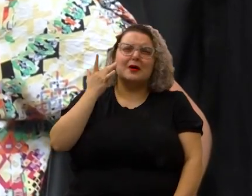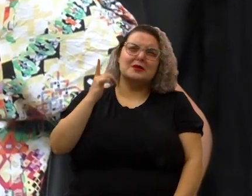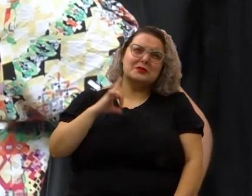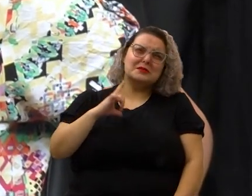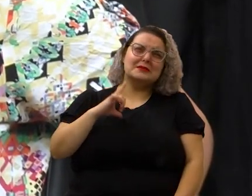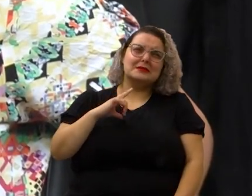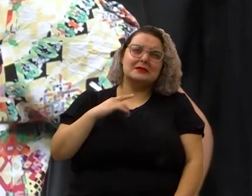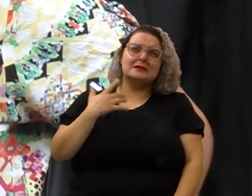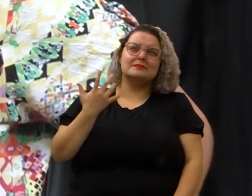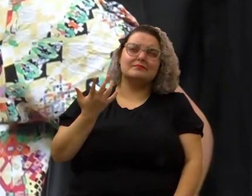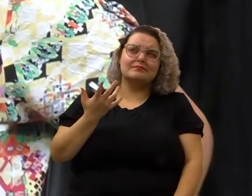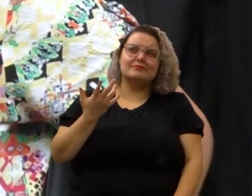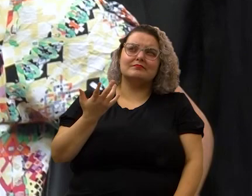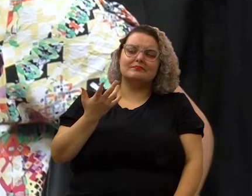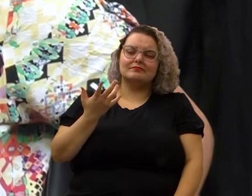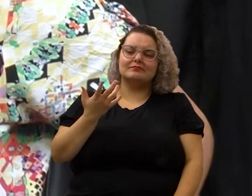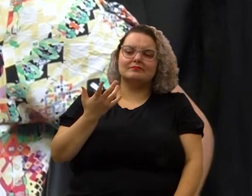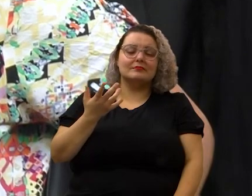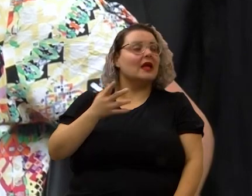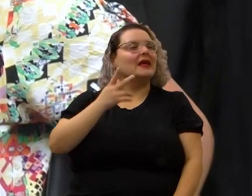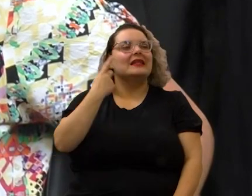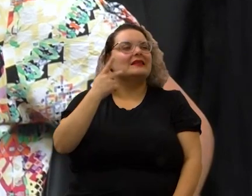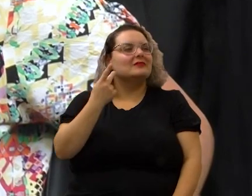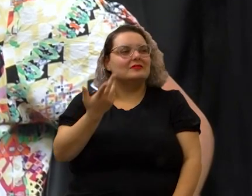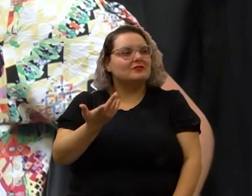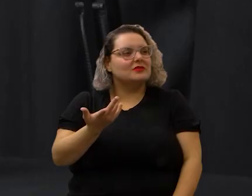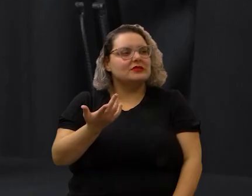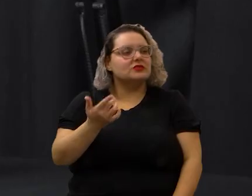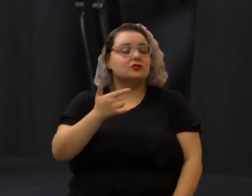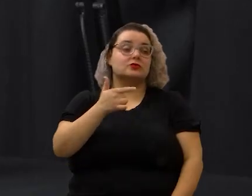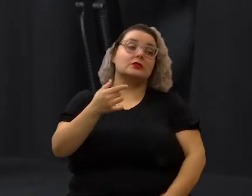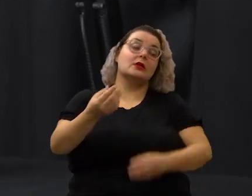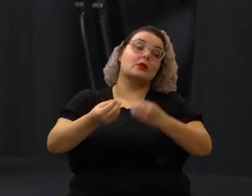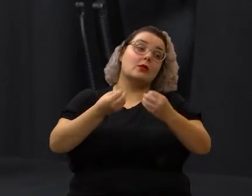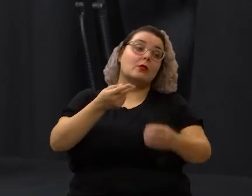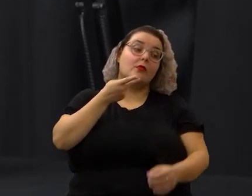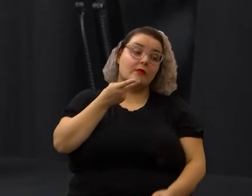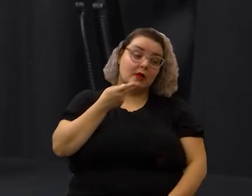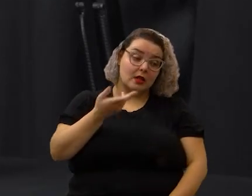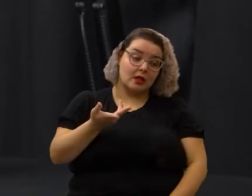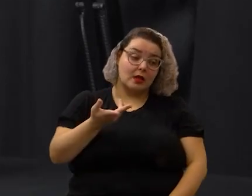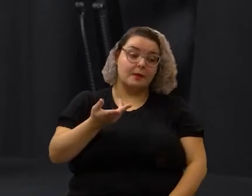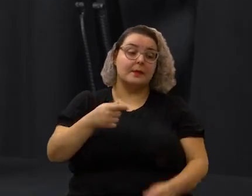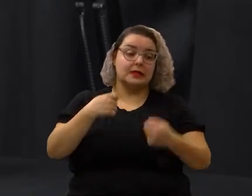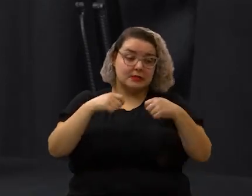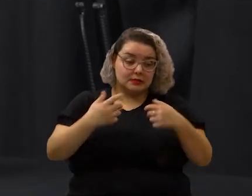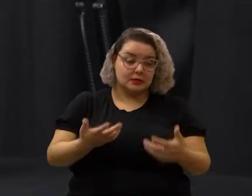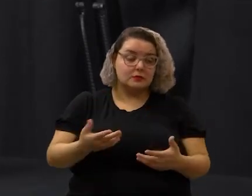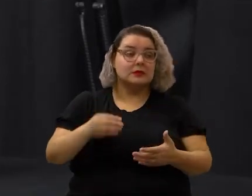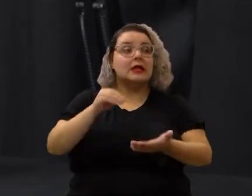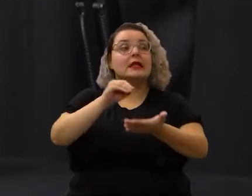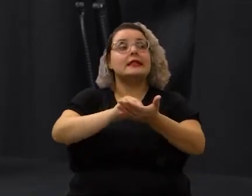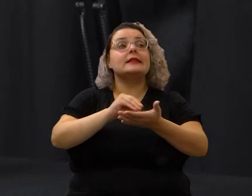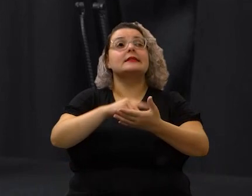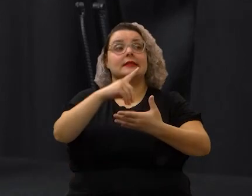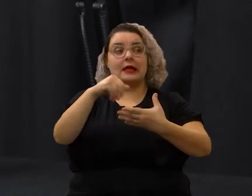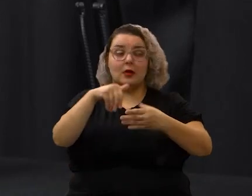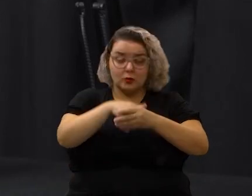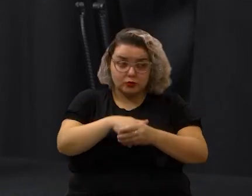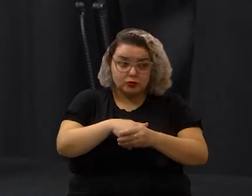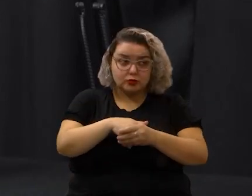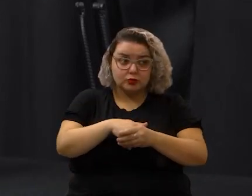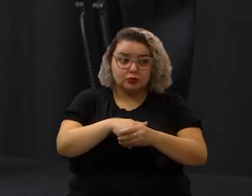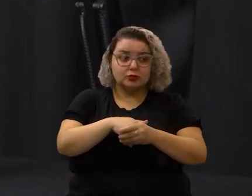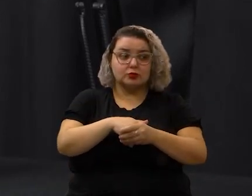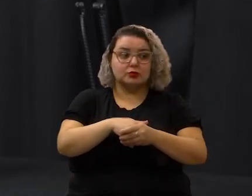Eu acho que é o que mais tem. Agora, na política, não tem como a gente deixar de falar, Mariana, que você, na última